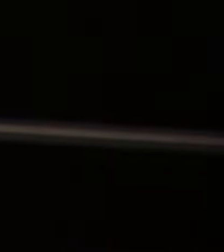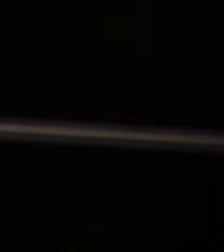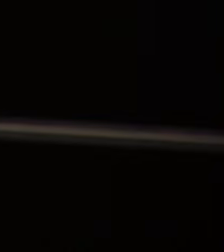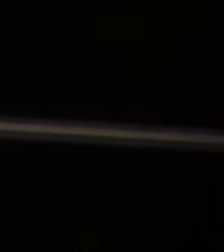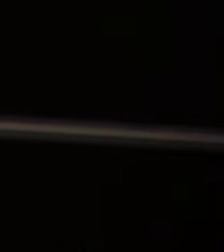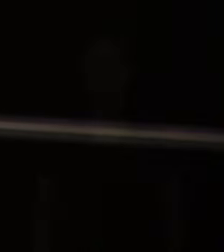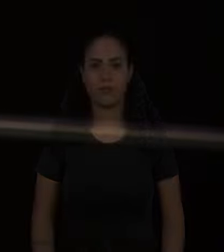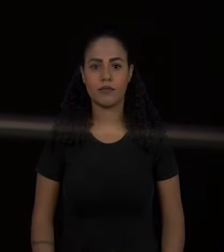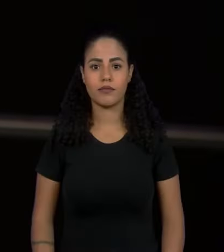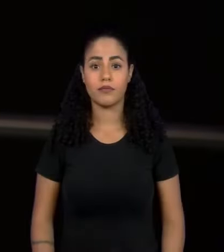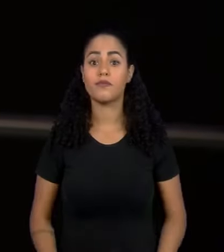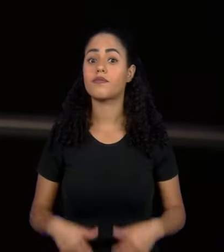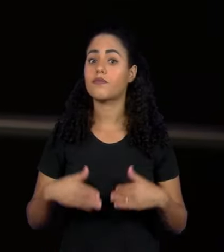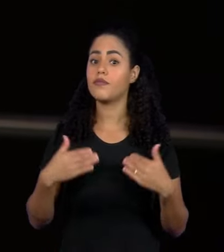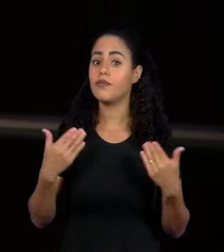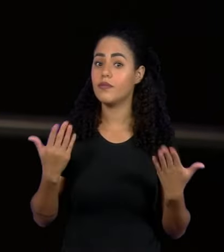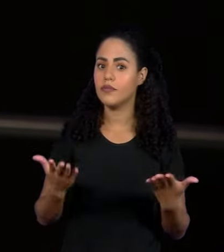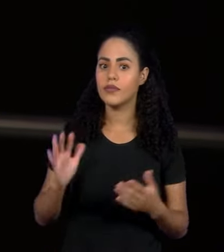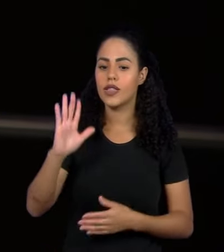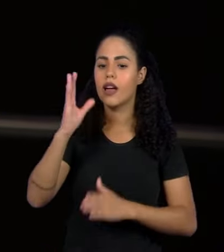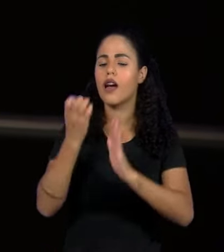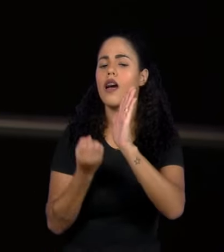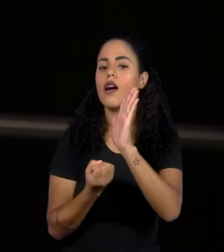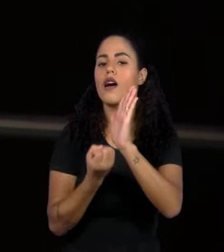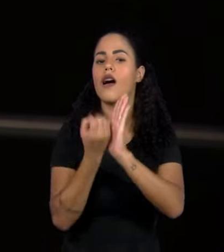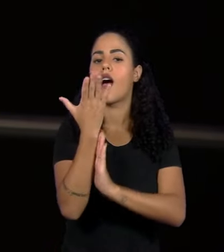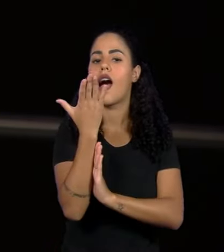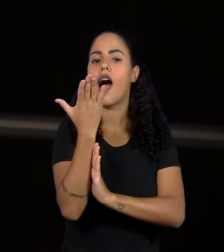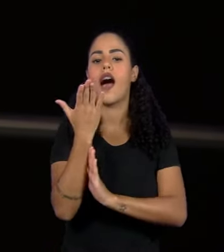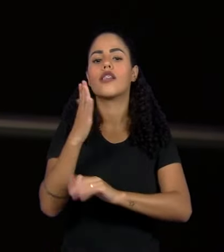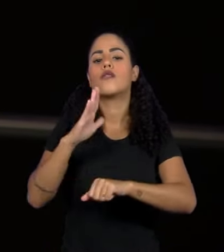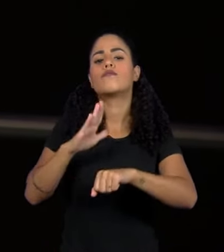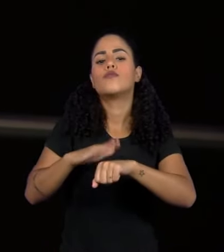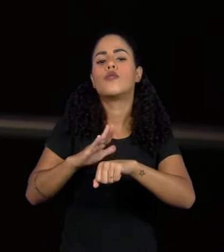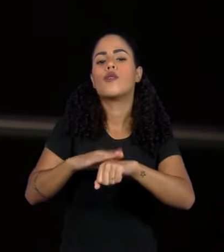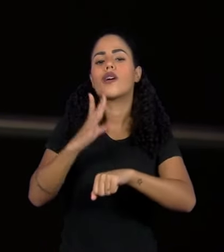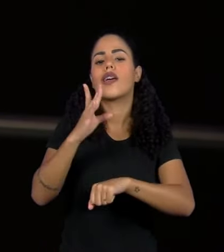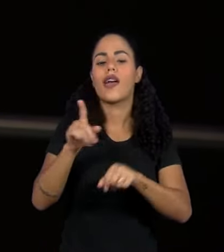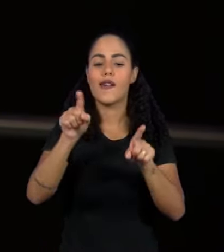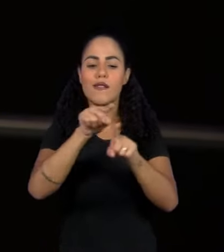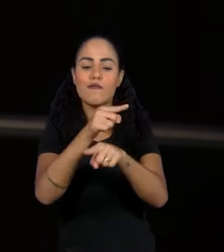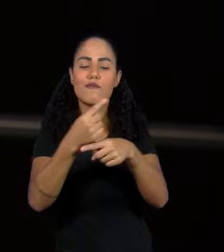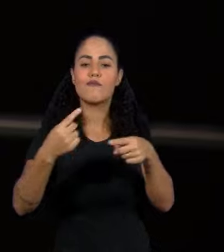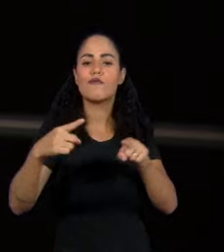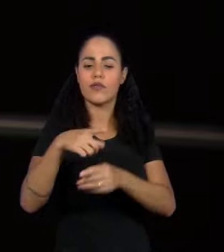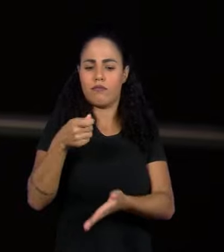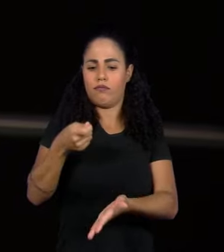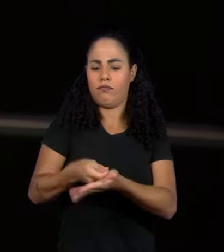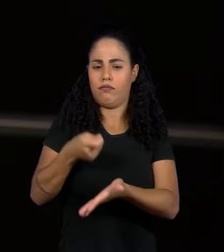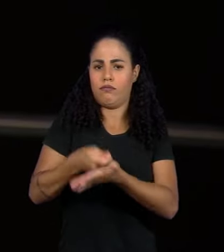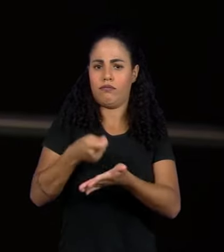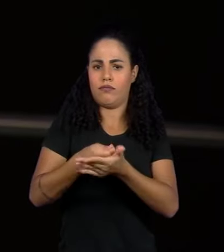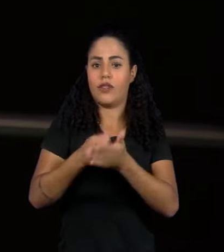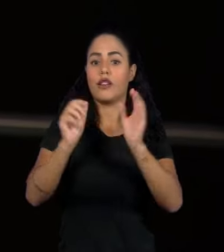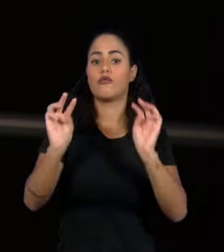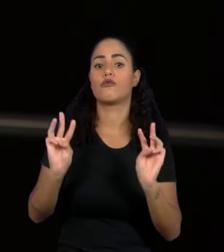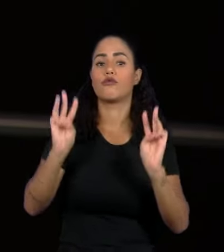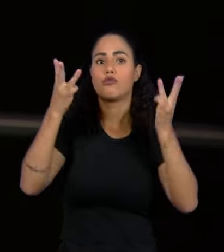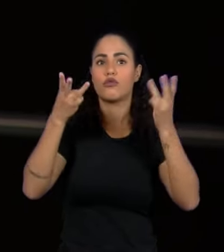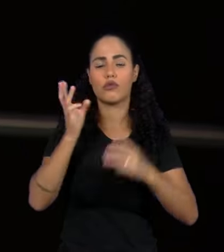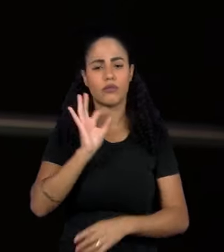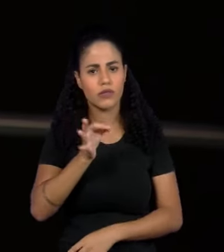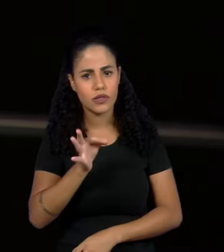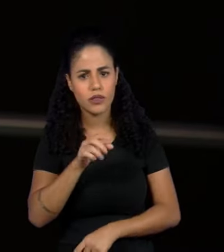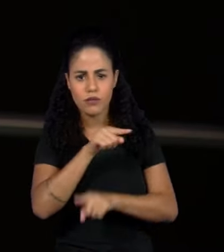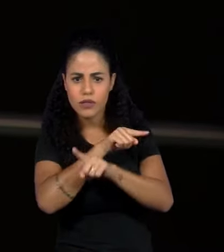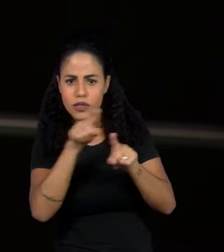E foi no subúrbio que surgiu a música pobre paulista, que aí seria obrigatória em todos os shows do Ira. Sim. Mas em algum momento